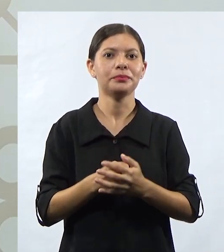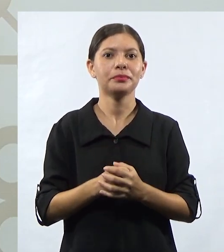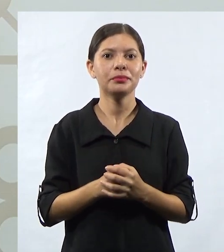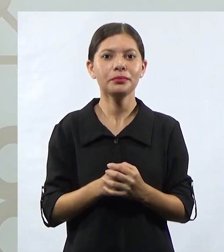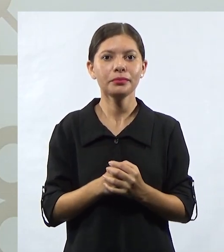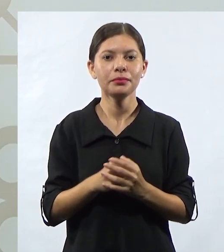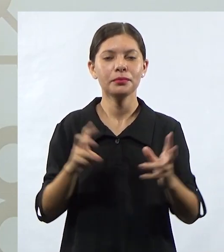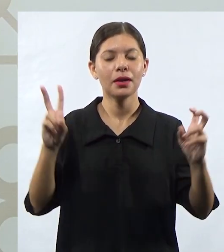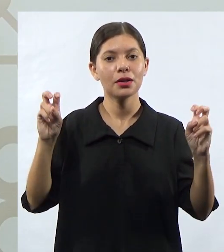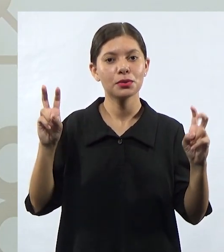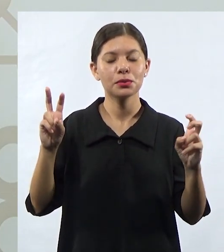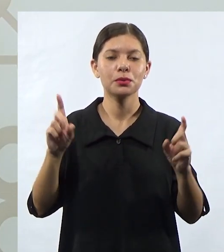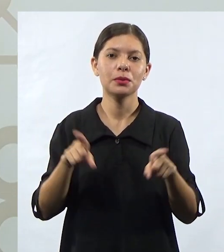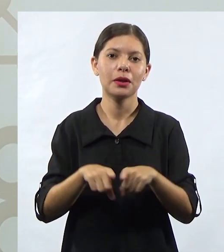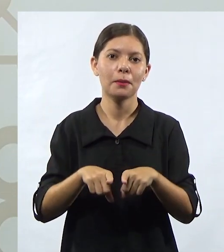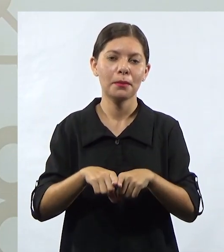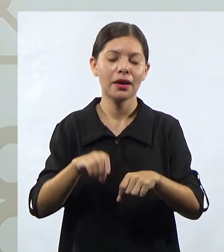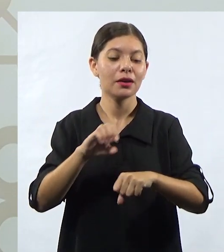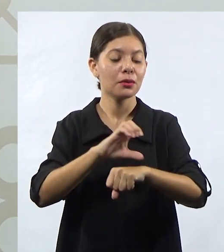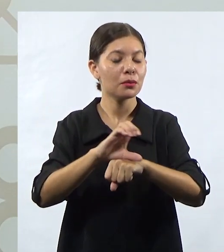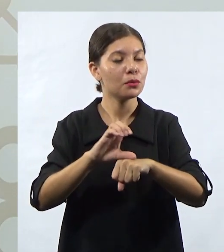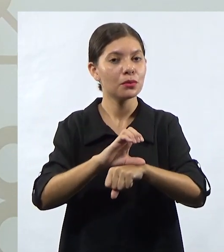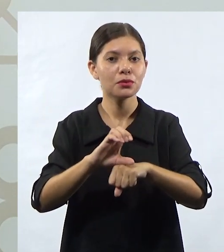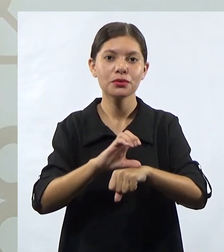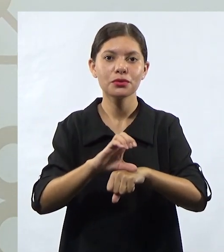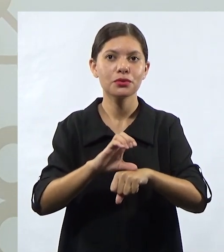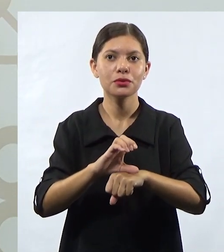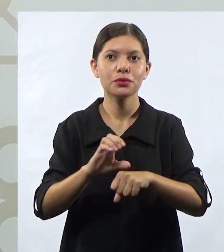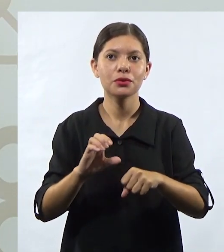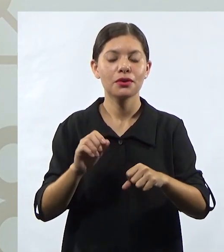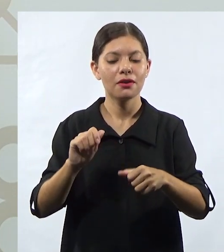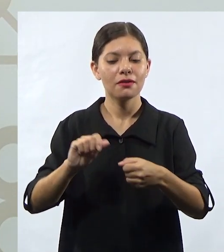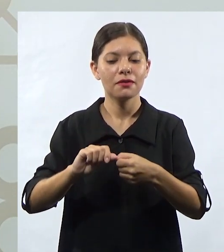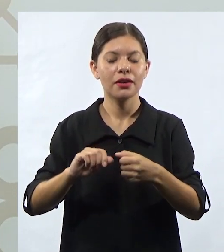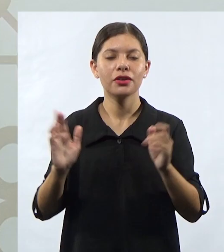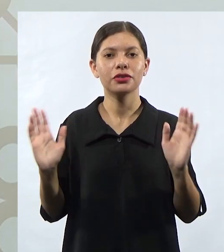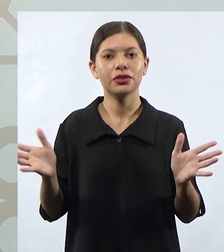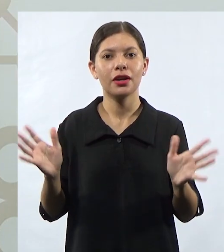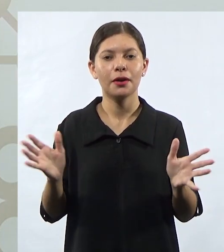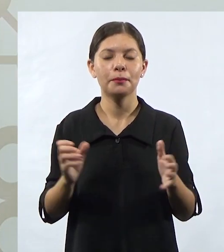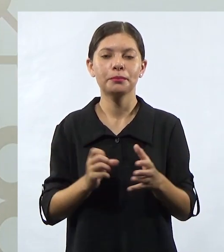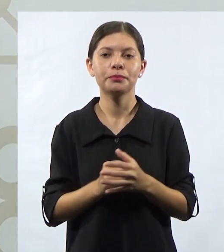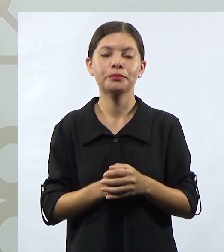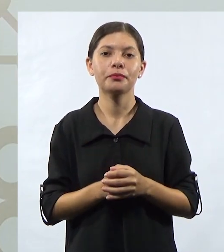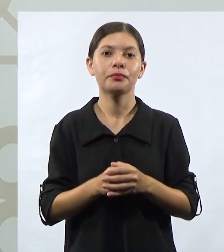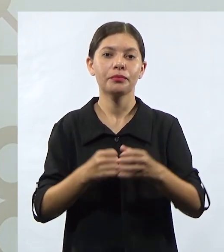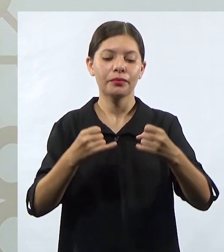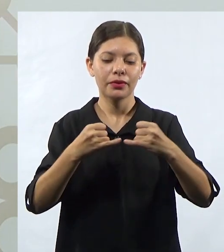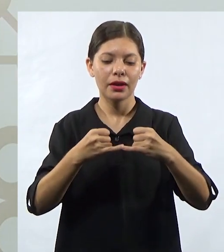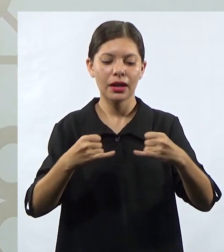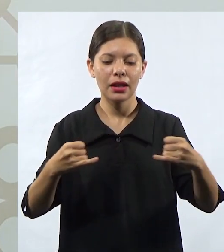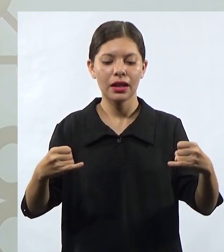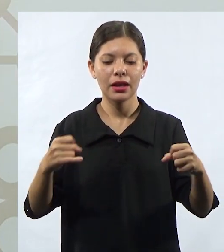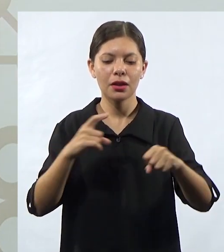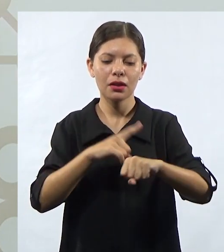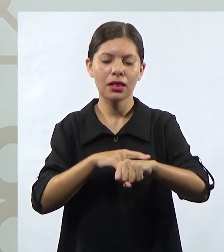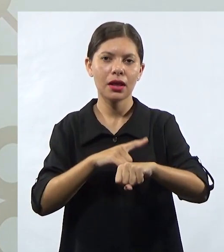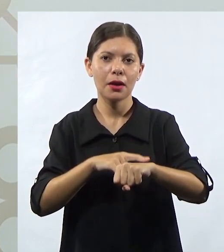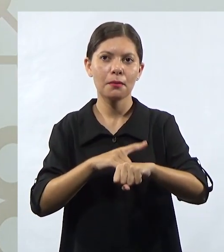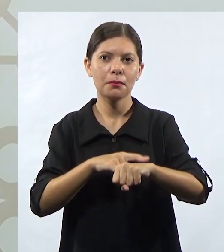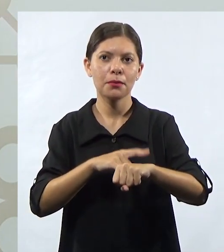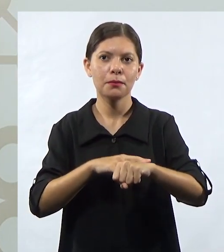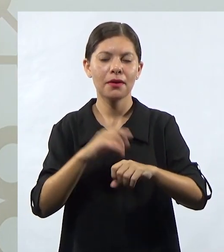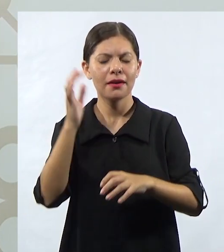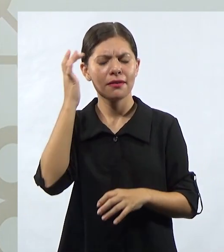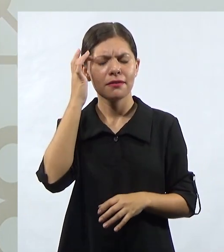sobre um curso que você realizou. Então, a linha do tempo ela é muito flexível no sentido